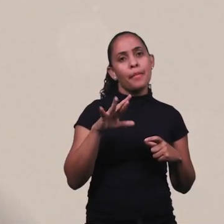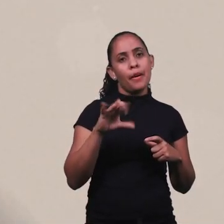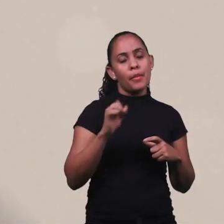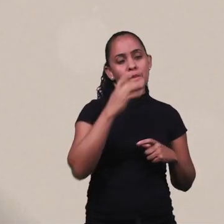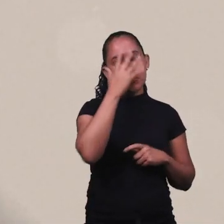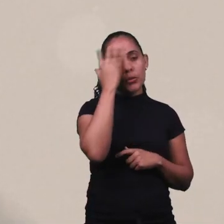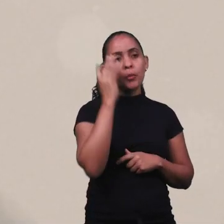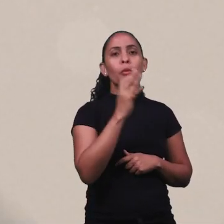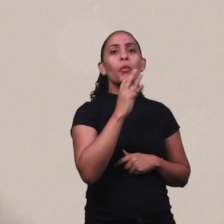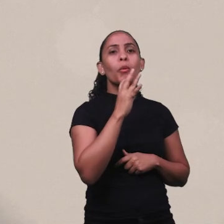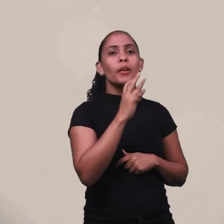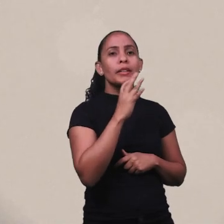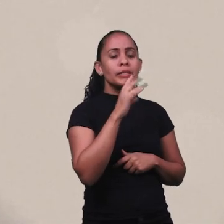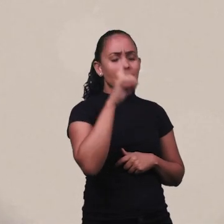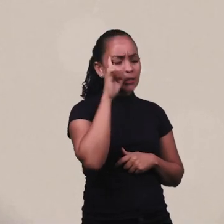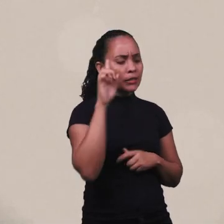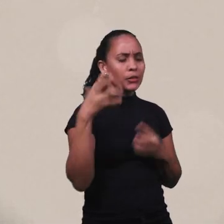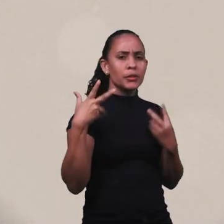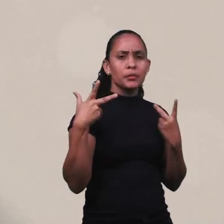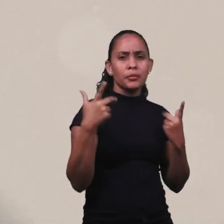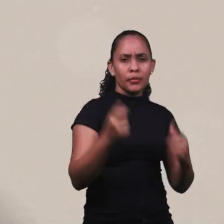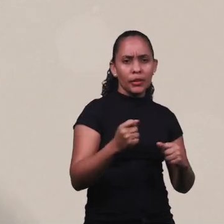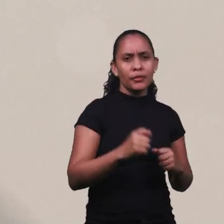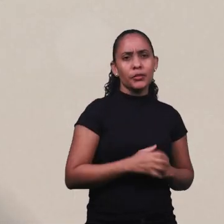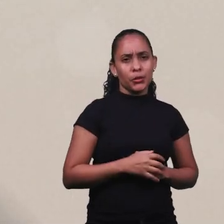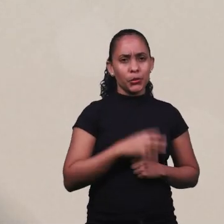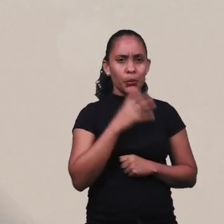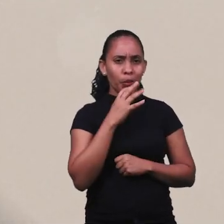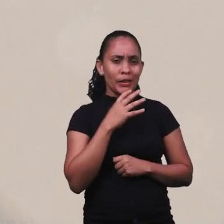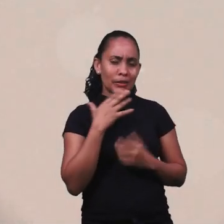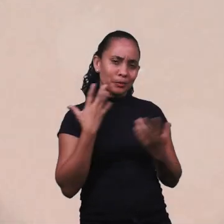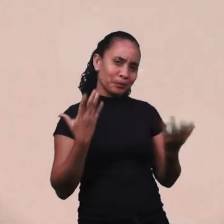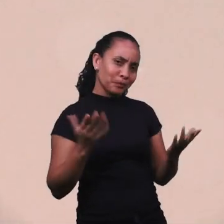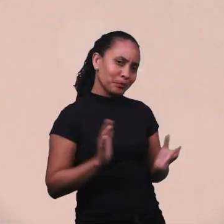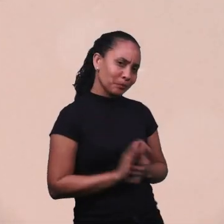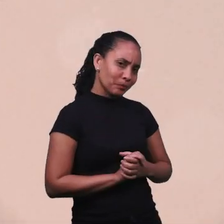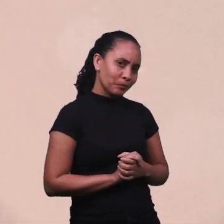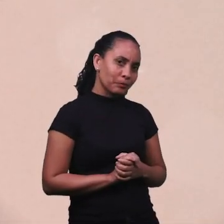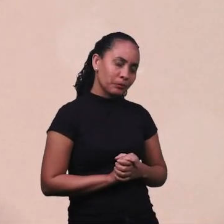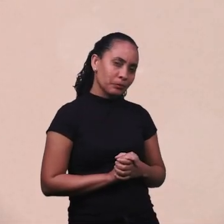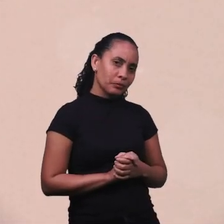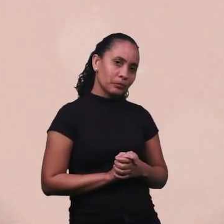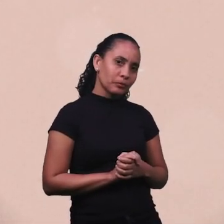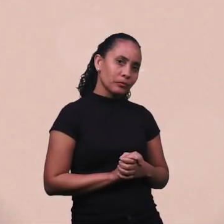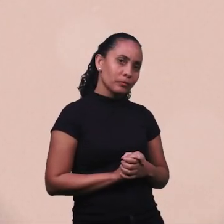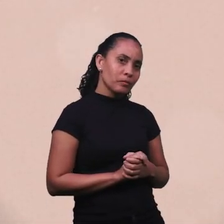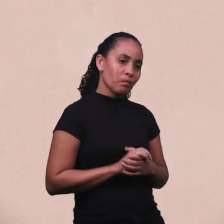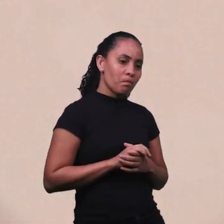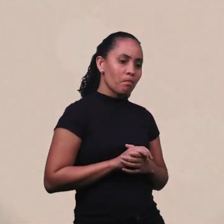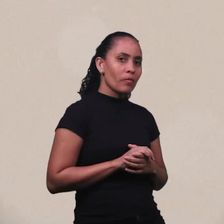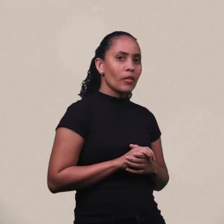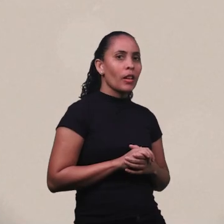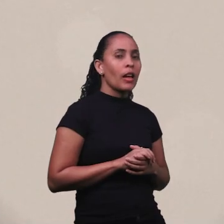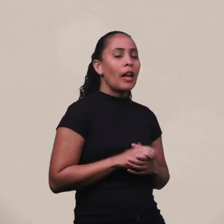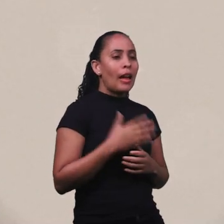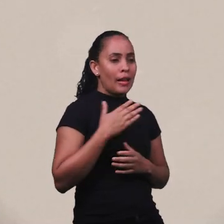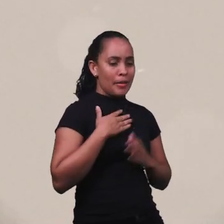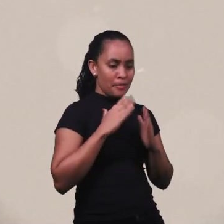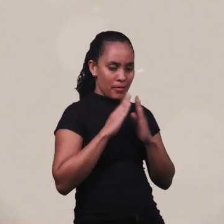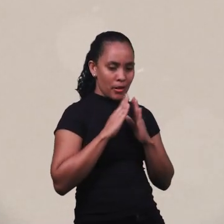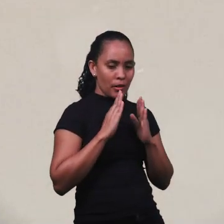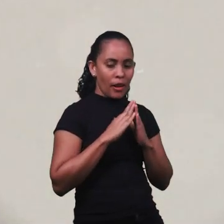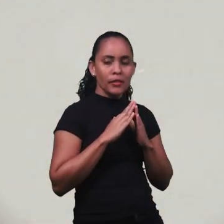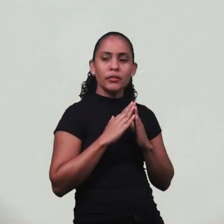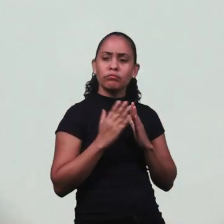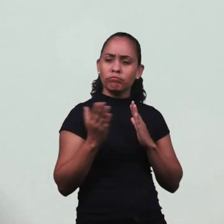também conhecessem esse Deus maravilhoso que eu tinha conhecido. E ali abri as portas da minha